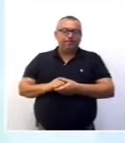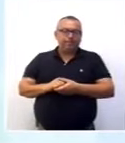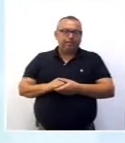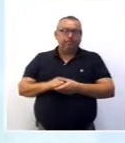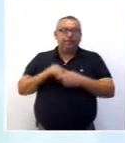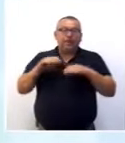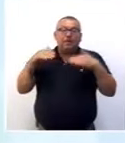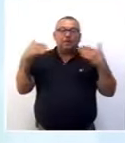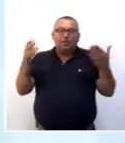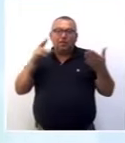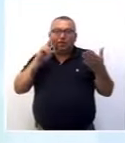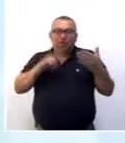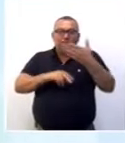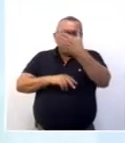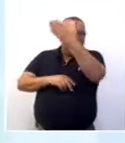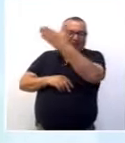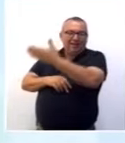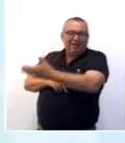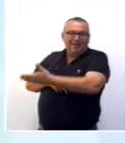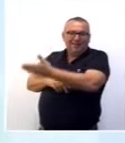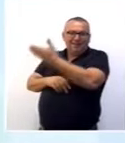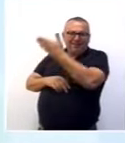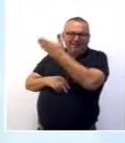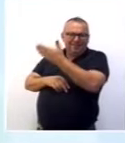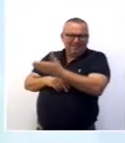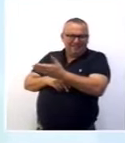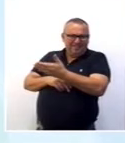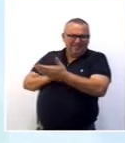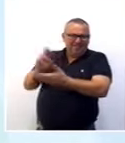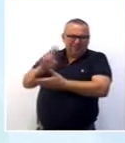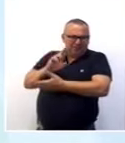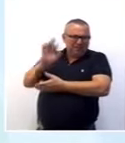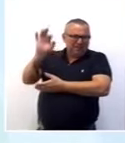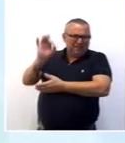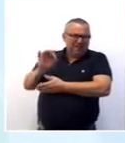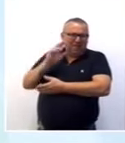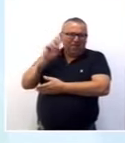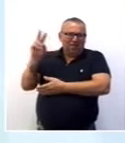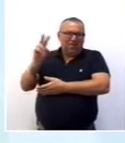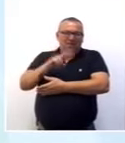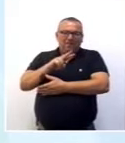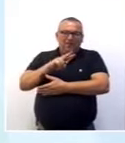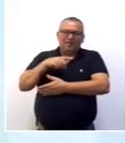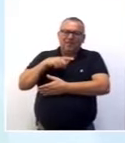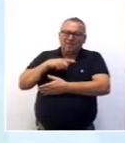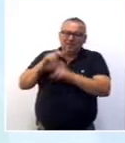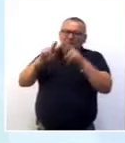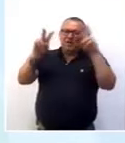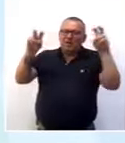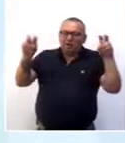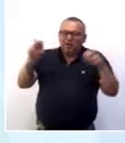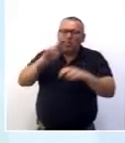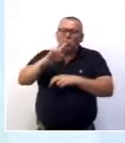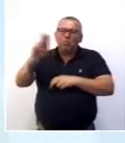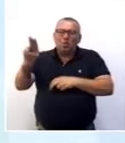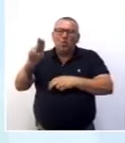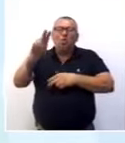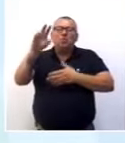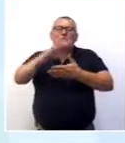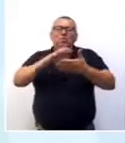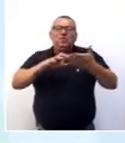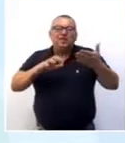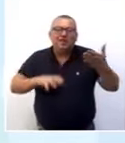Então, olha lá. Será que nós ficamos muito fora daquilo que nós respondemos? Que né? maravilha, temática, o nome do texto,